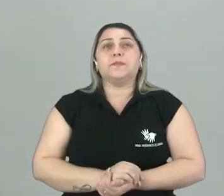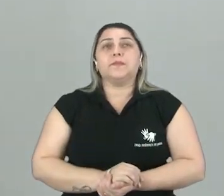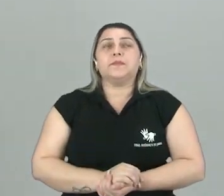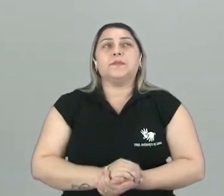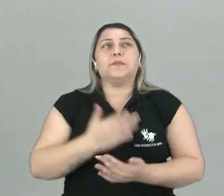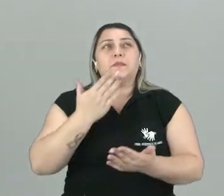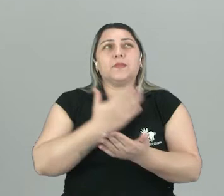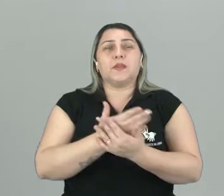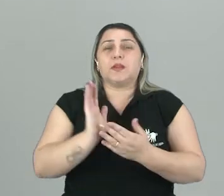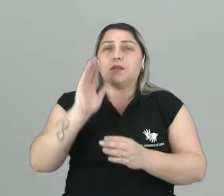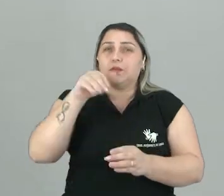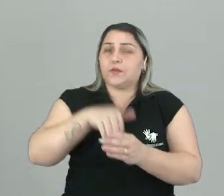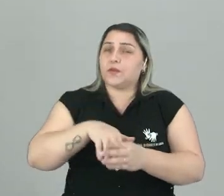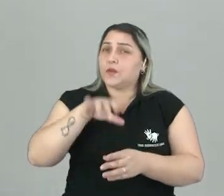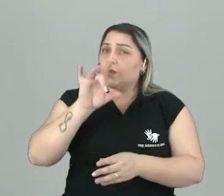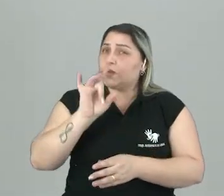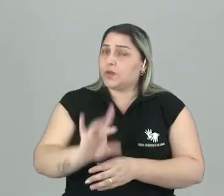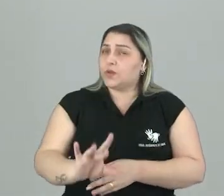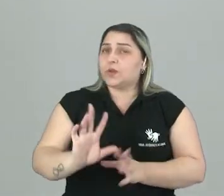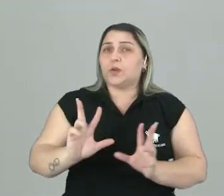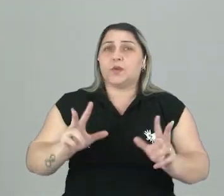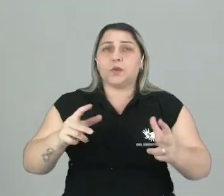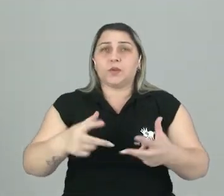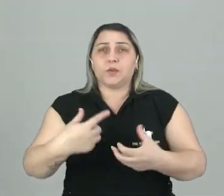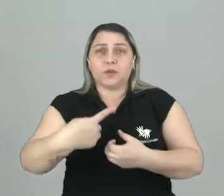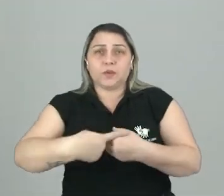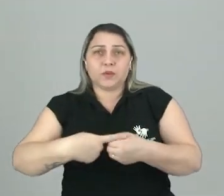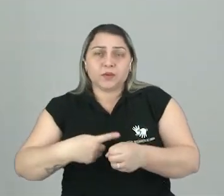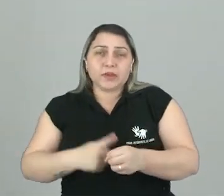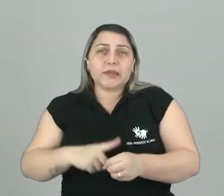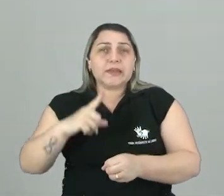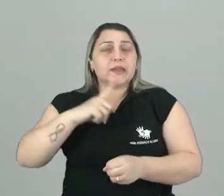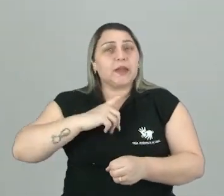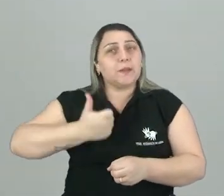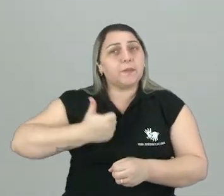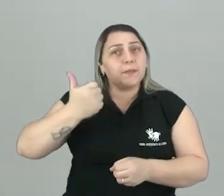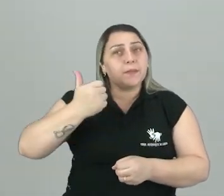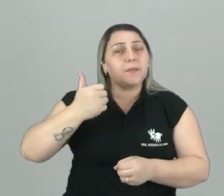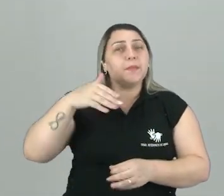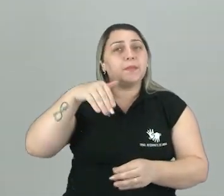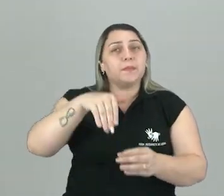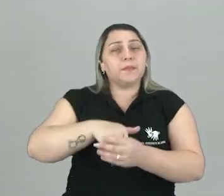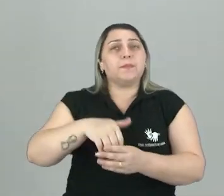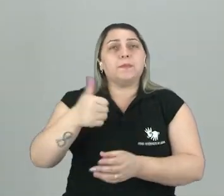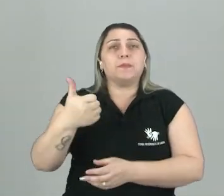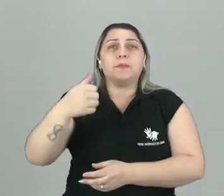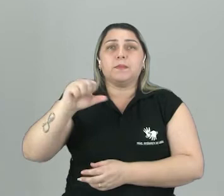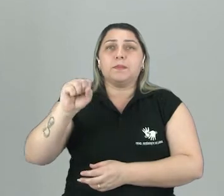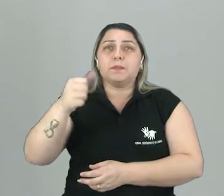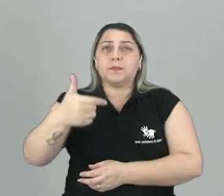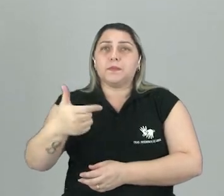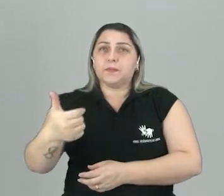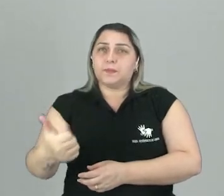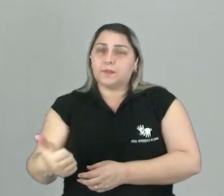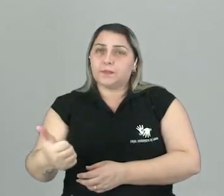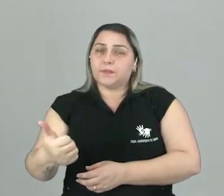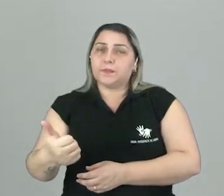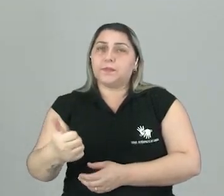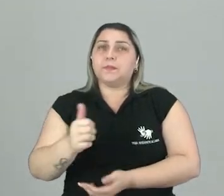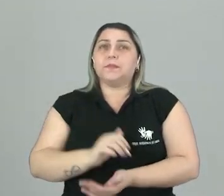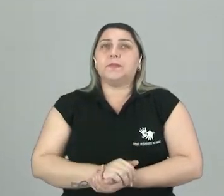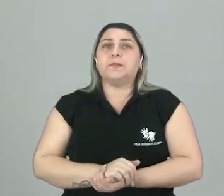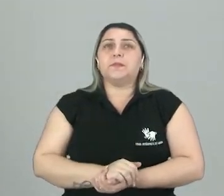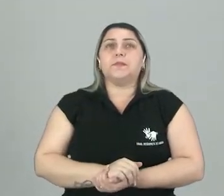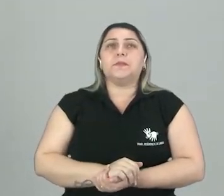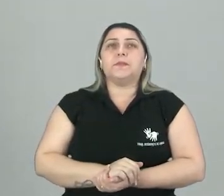no começo, os votos eram apenas para as câmaras municipais, e a gente tem a primeira eleição no ano de 1821, na verdade, perdão, a gente tem a